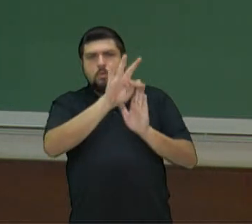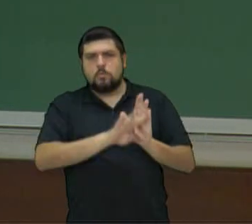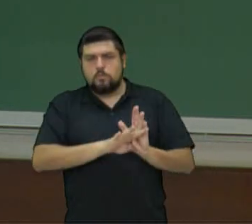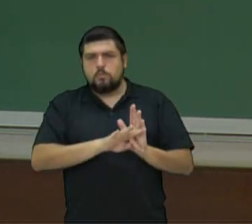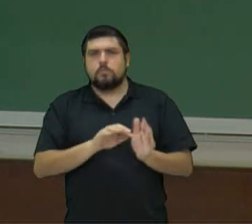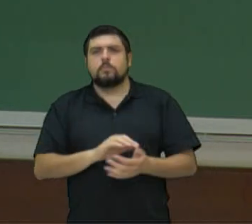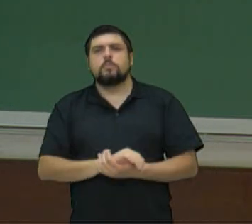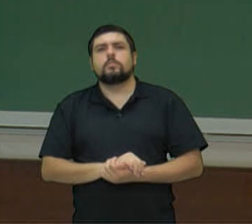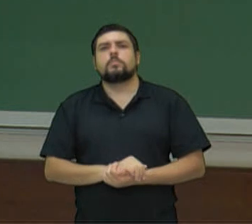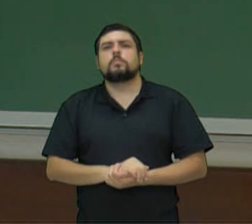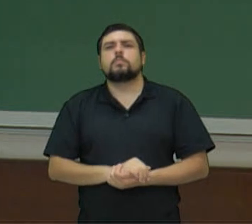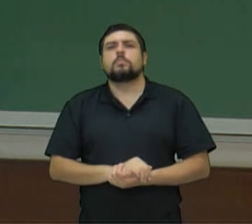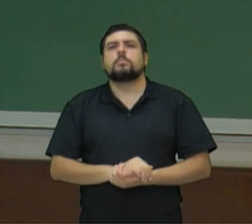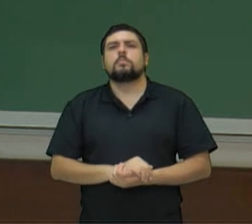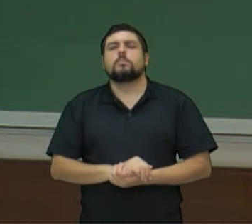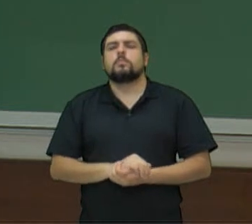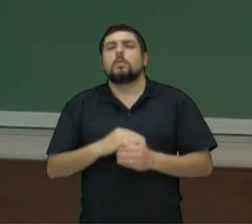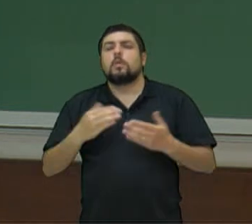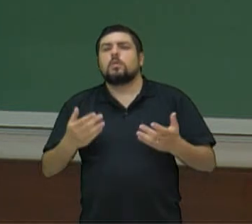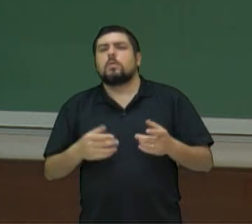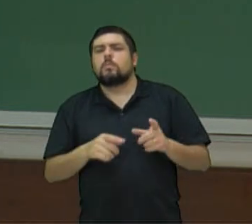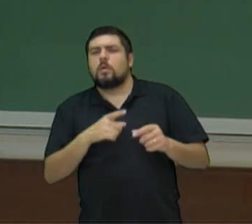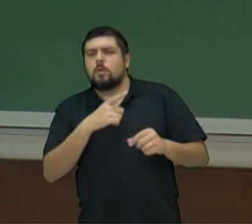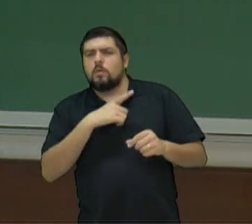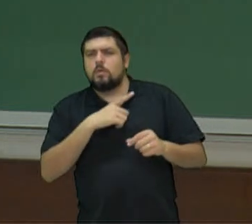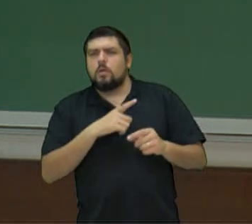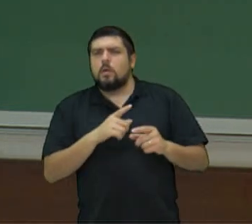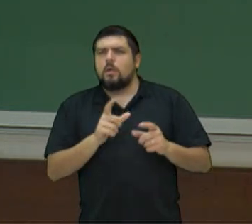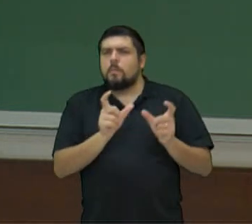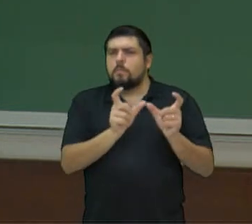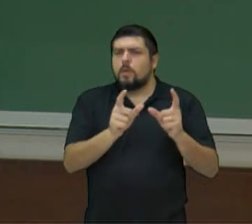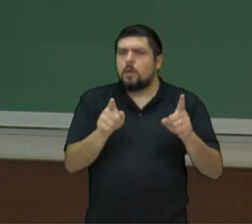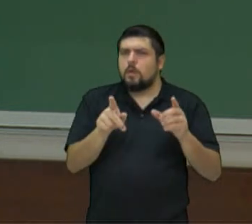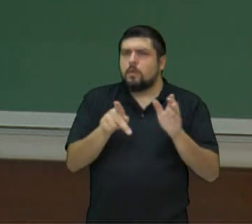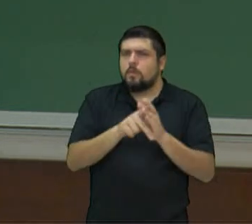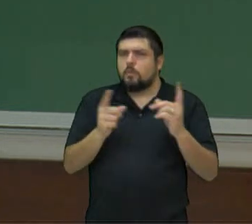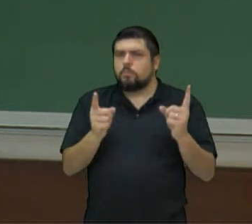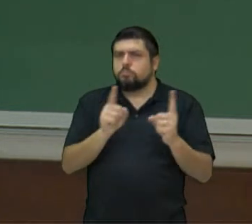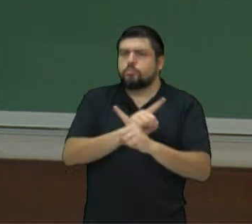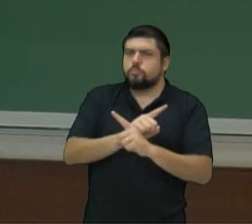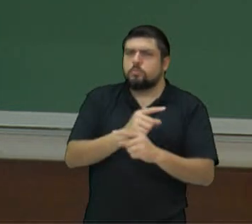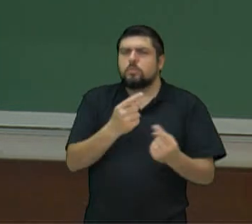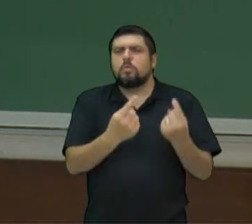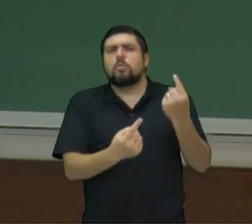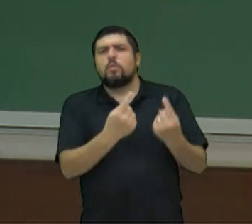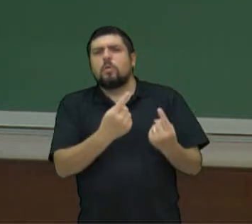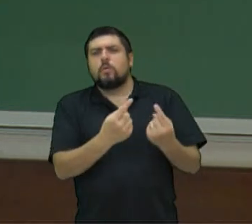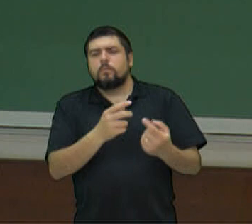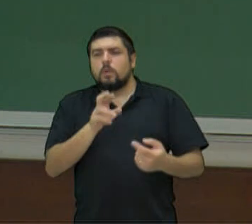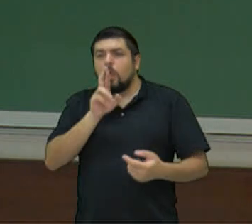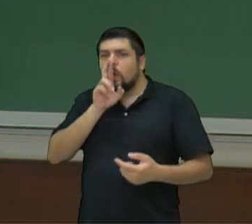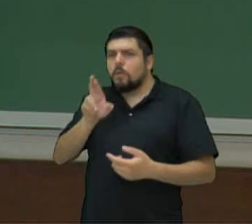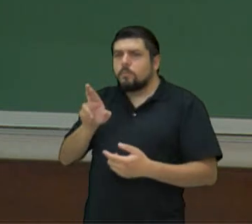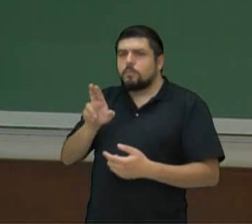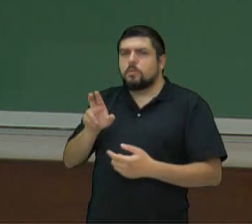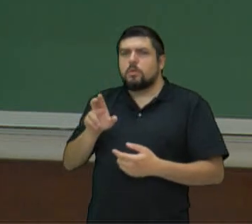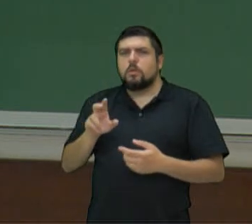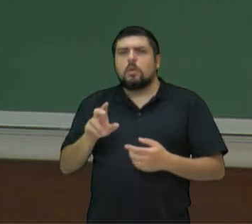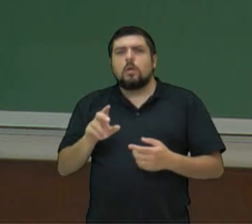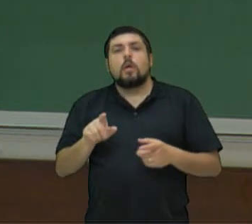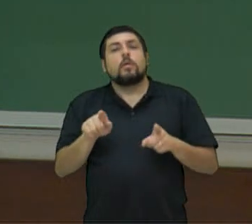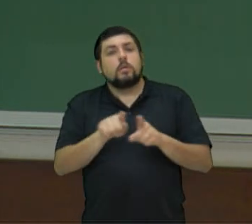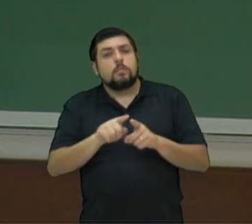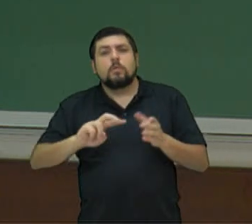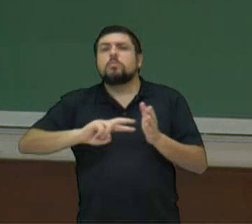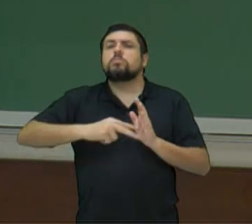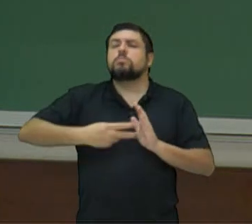aparece no texto. Então, a gente sabe que aqui tem uma link word. Qual é ela? Você vai escrever aí no seu caderno. E que sentido ela expressa aqui